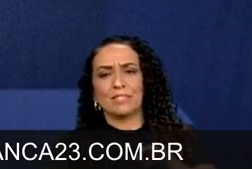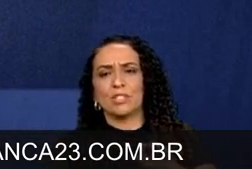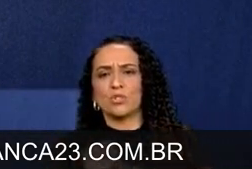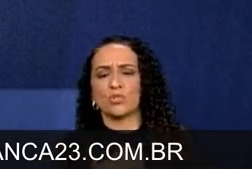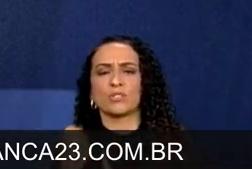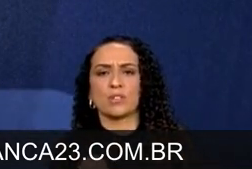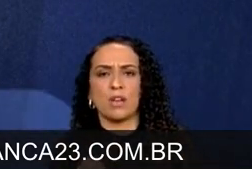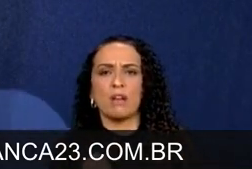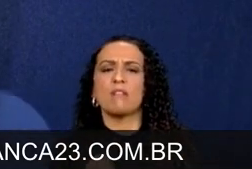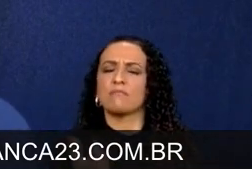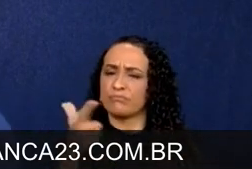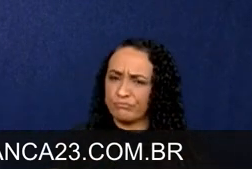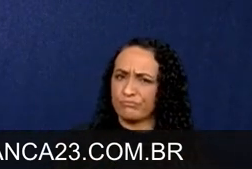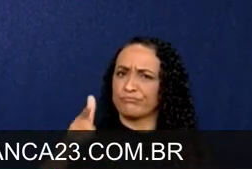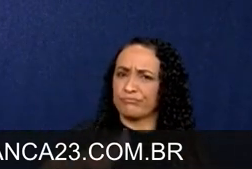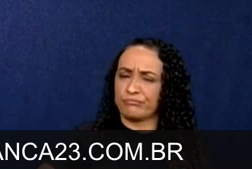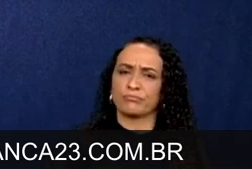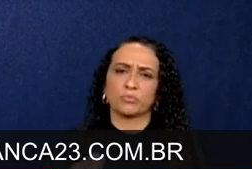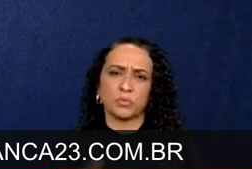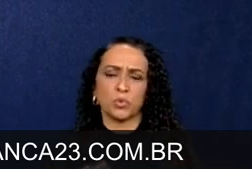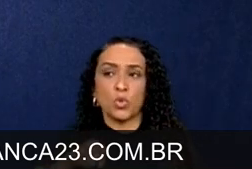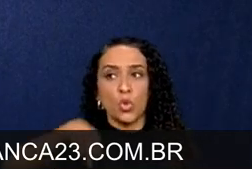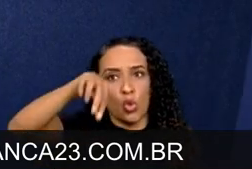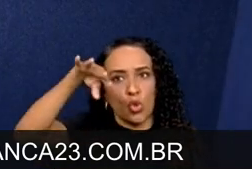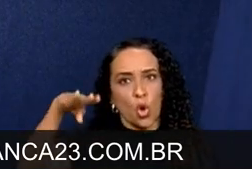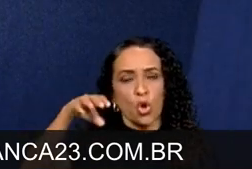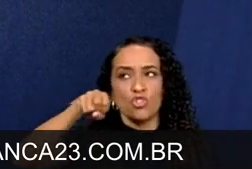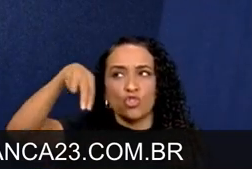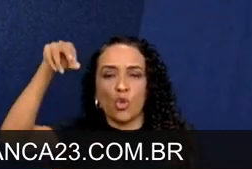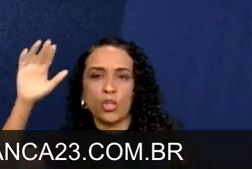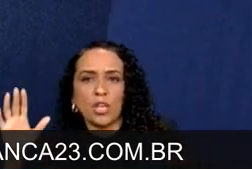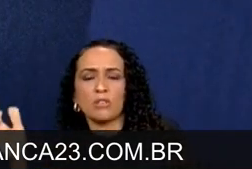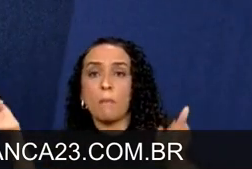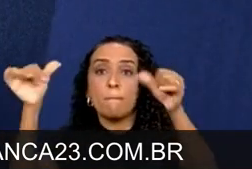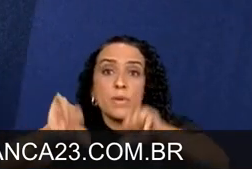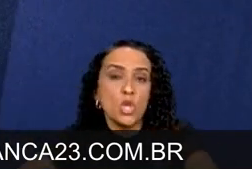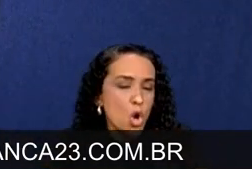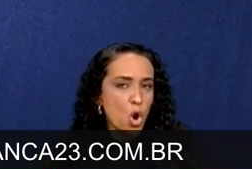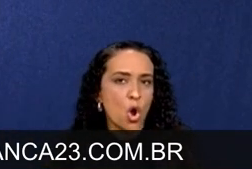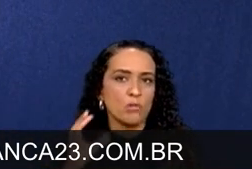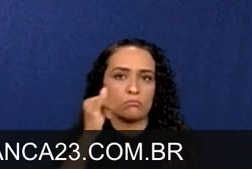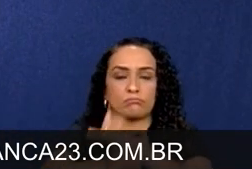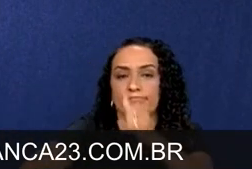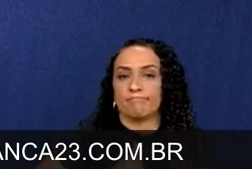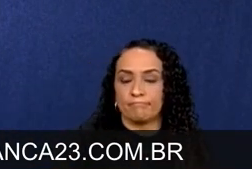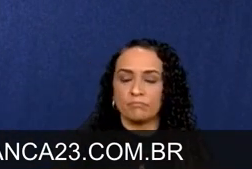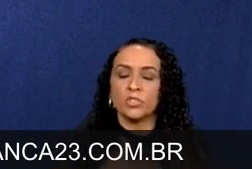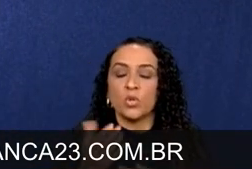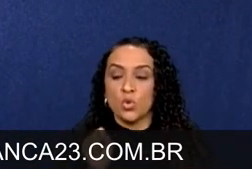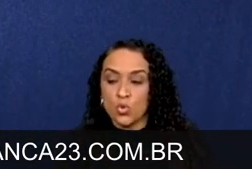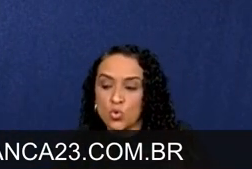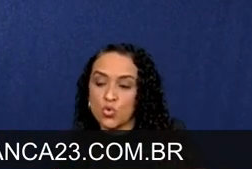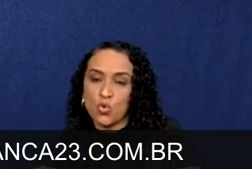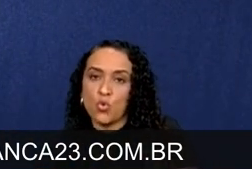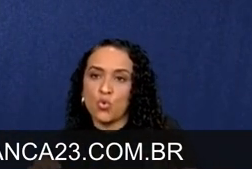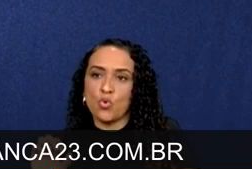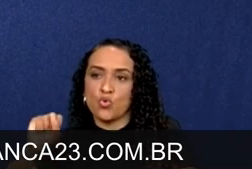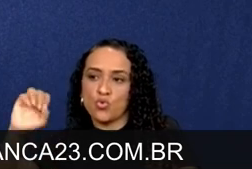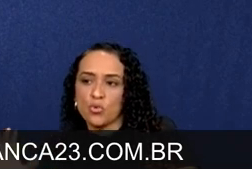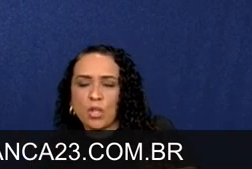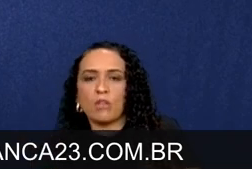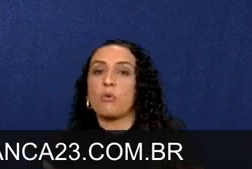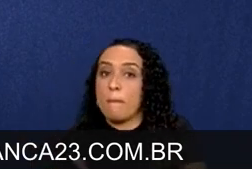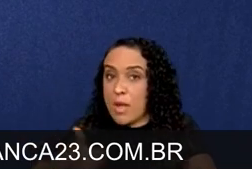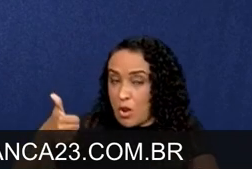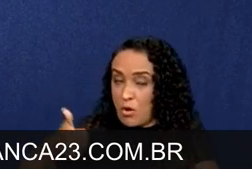do país se repetem. Norte e Nordeste têm os piores índices de conectividade, enquanto Sul e Sudeste estão em